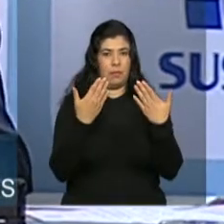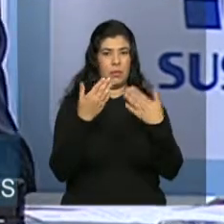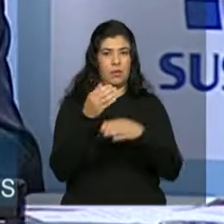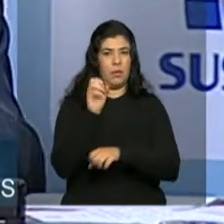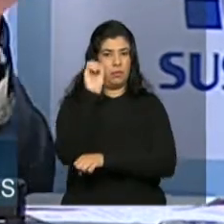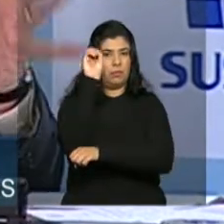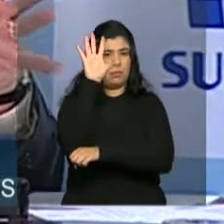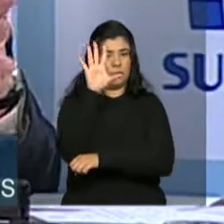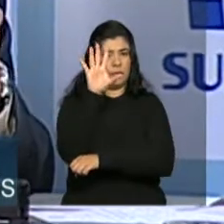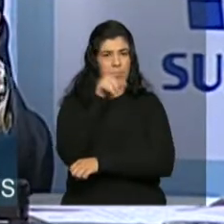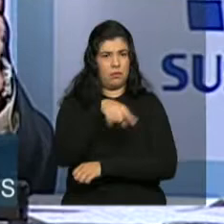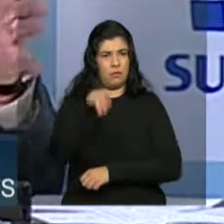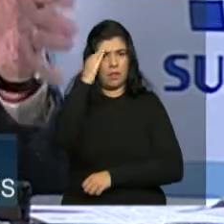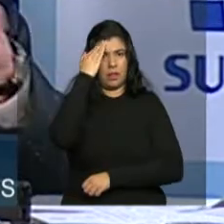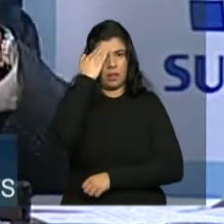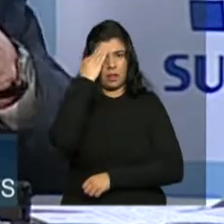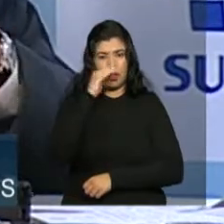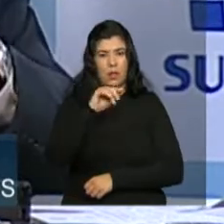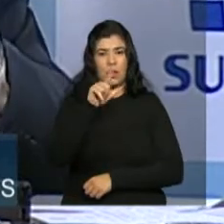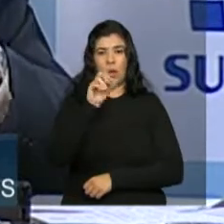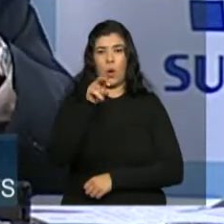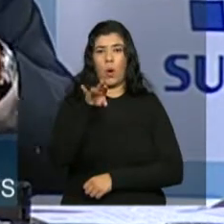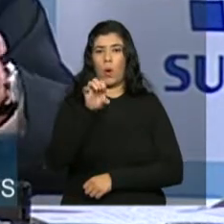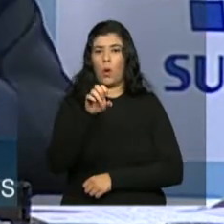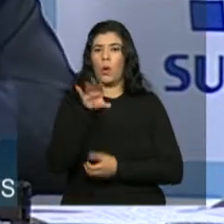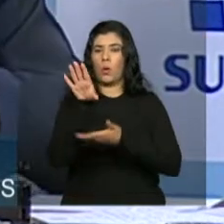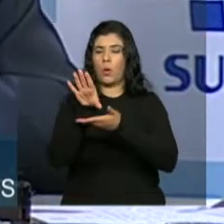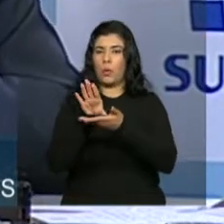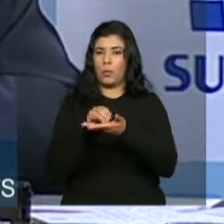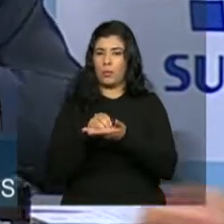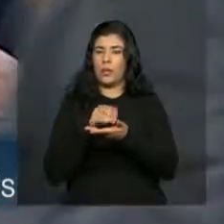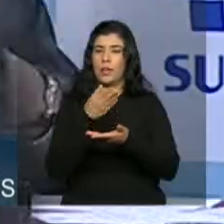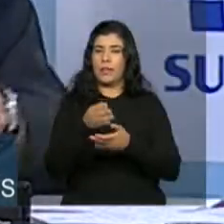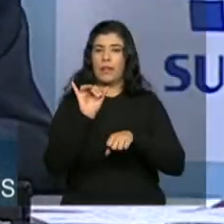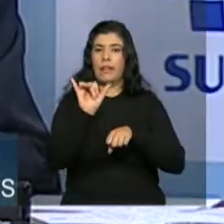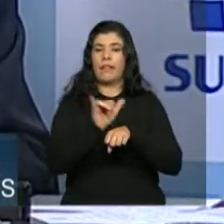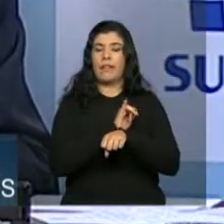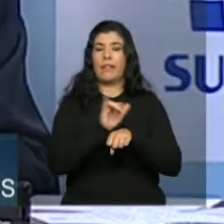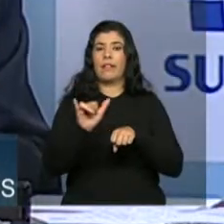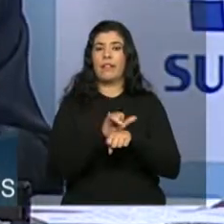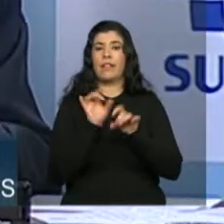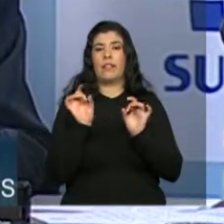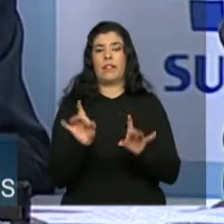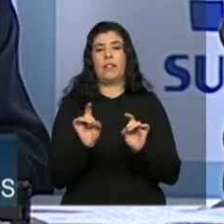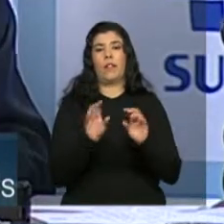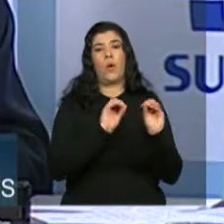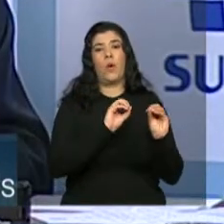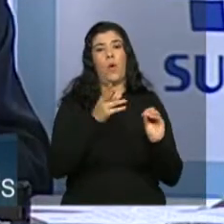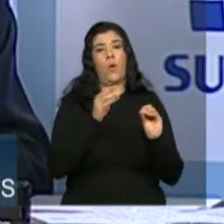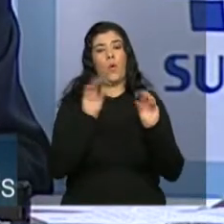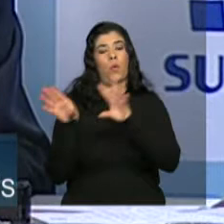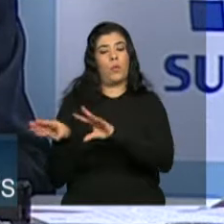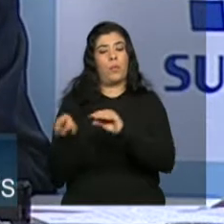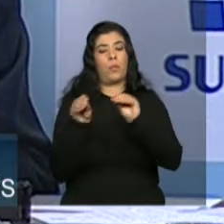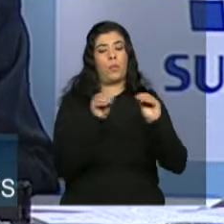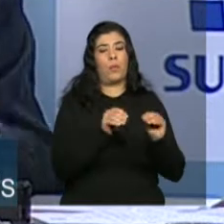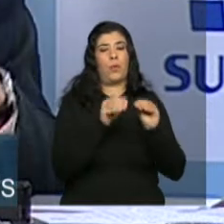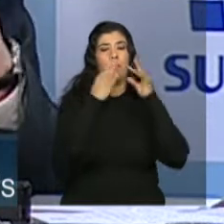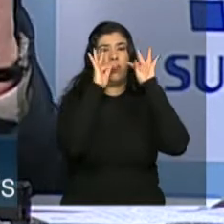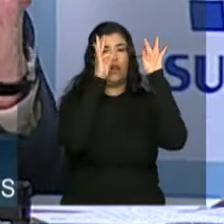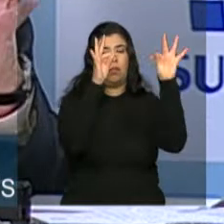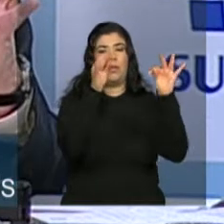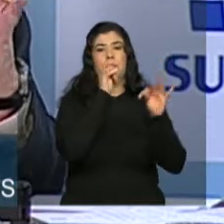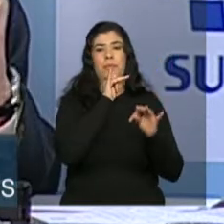terminou tá bom Ficou claro né ou é do mercado privado que registra três quatro ou transferência tecnologia para não